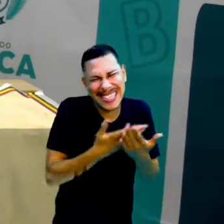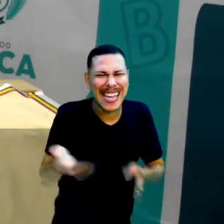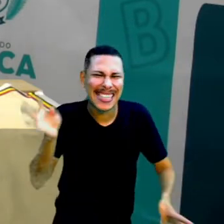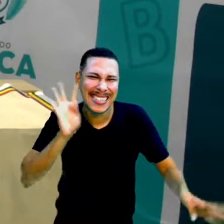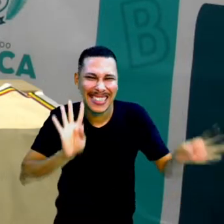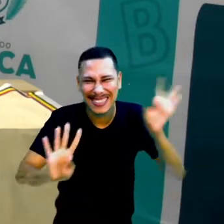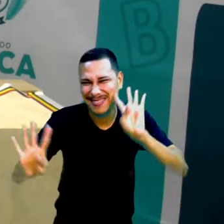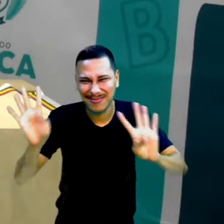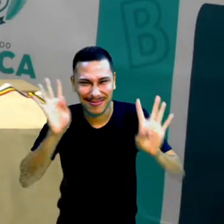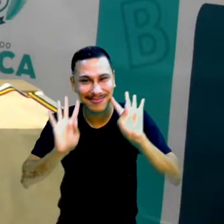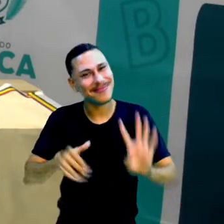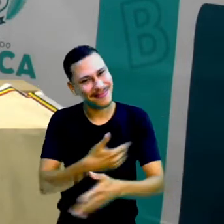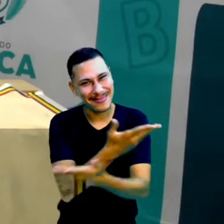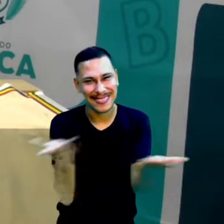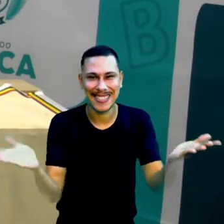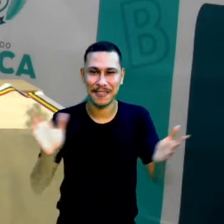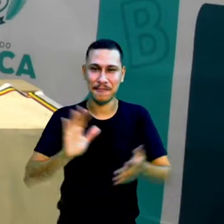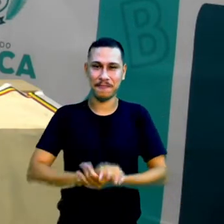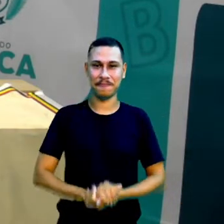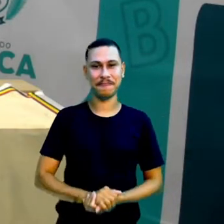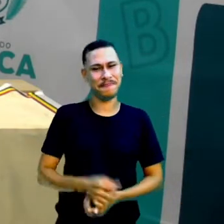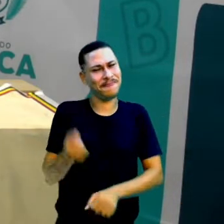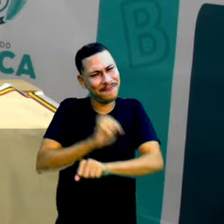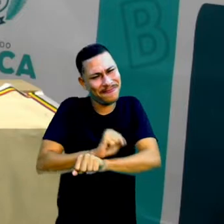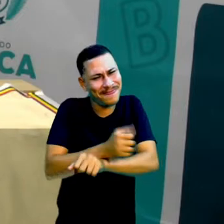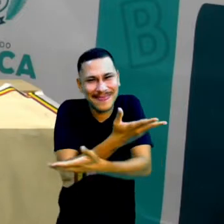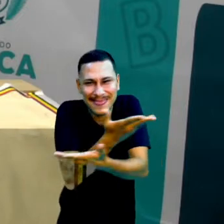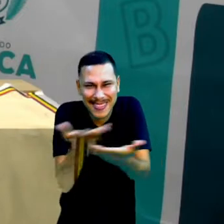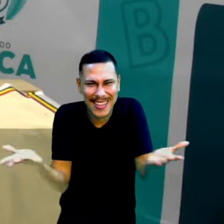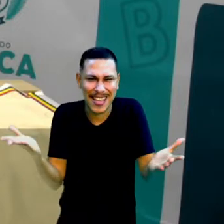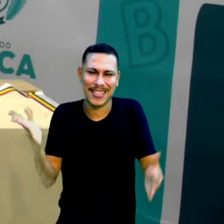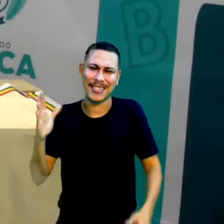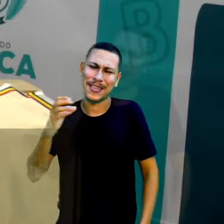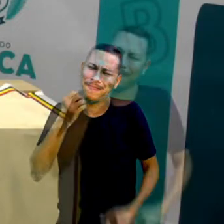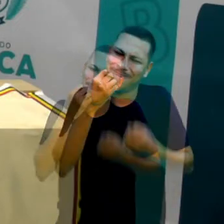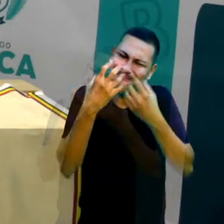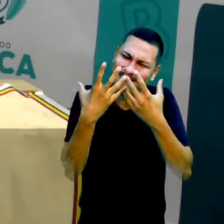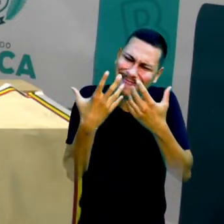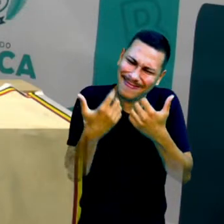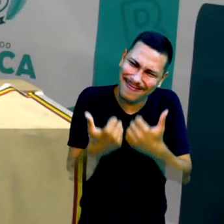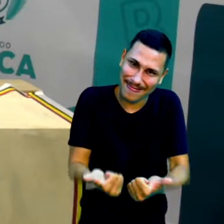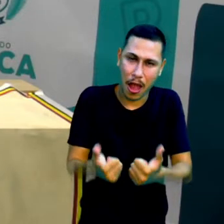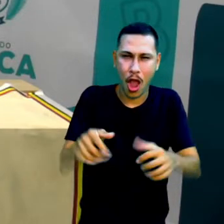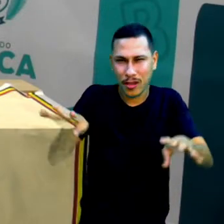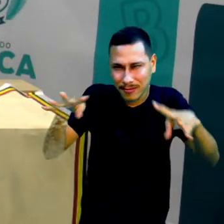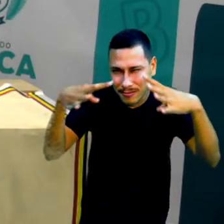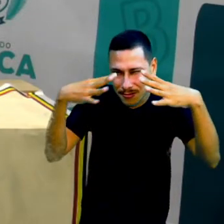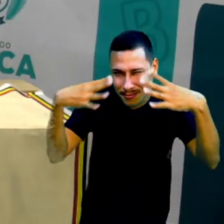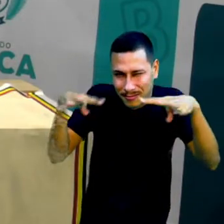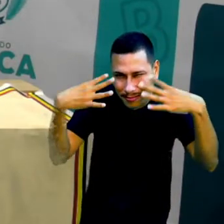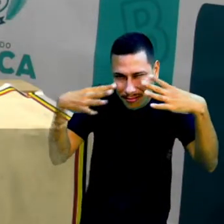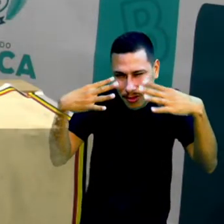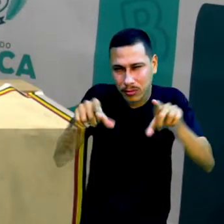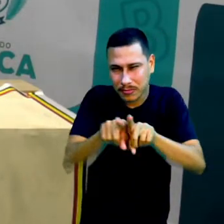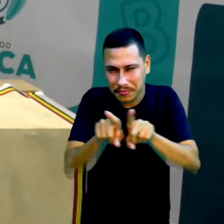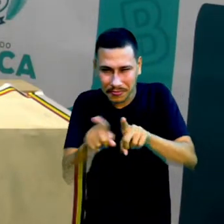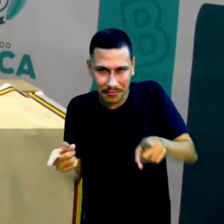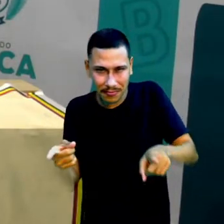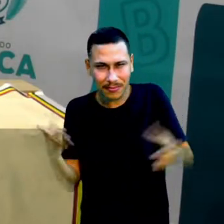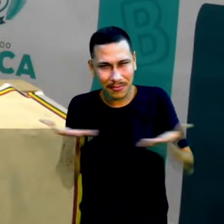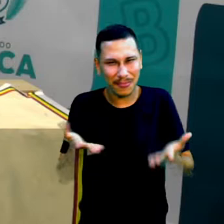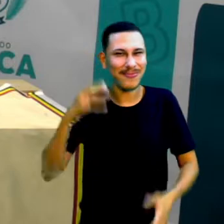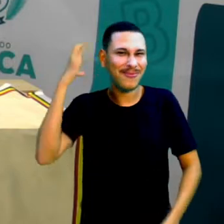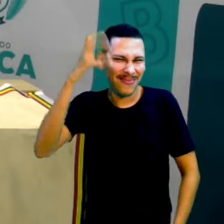bem legal para vocês. Espero que vocês fiquem todos bem atentos. Vamos ouvir uma musiquinha